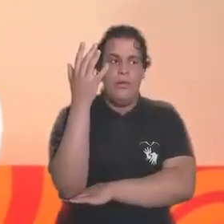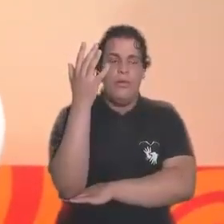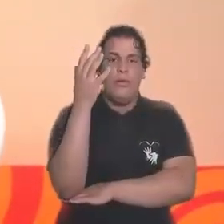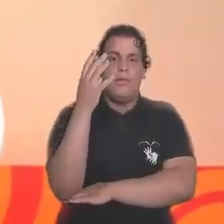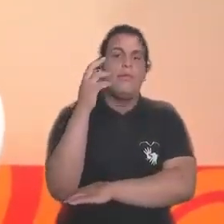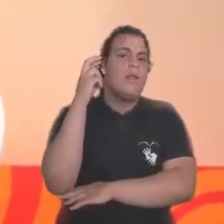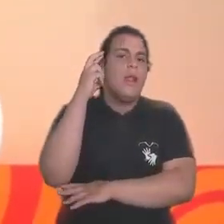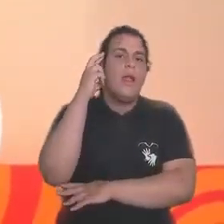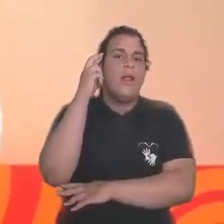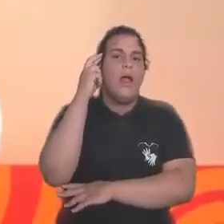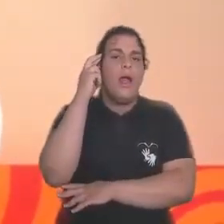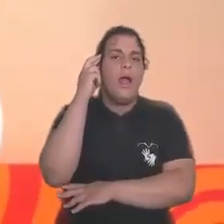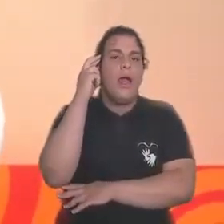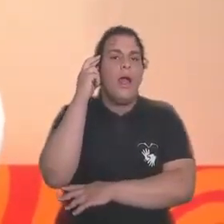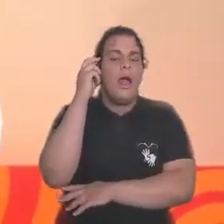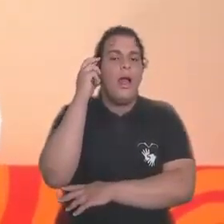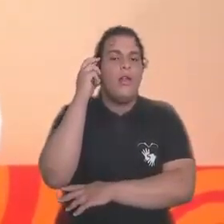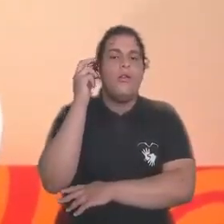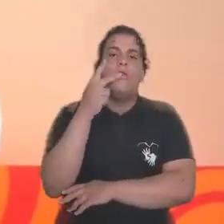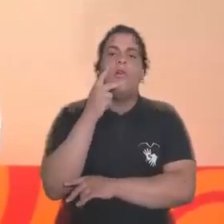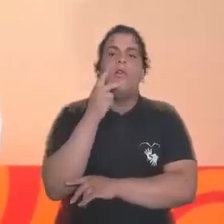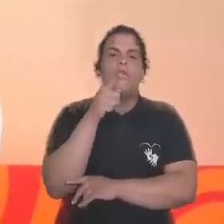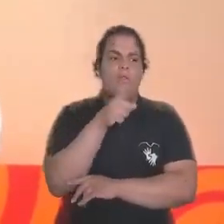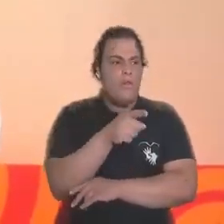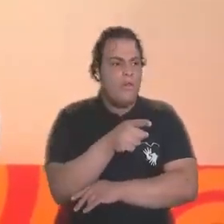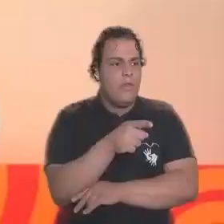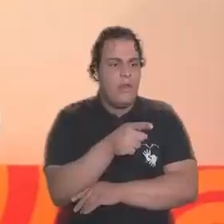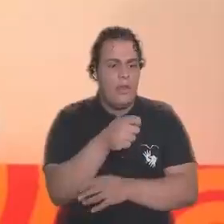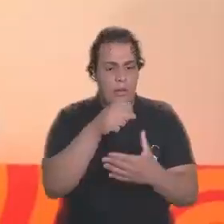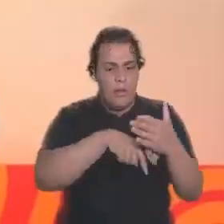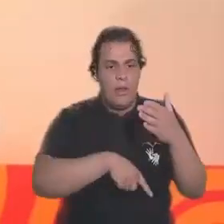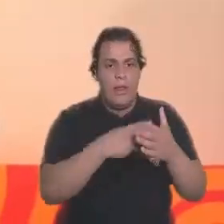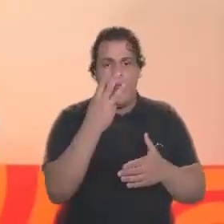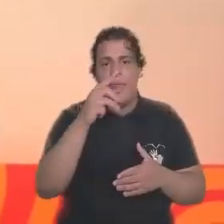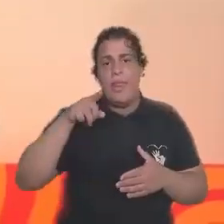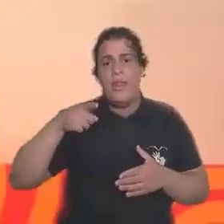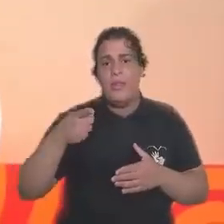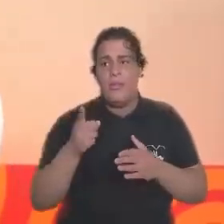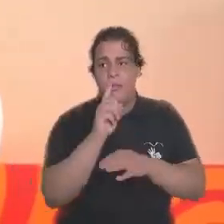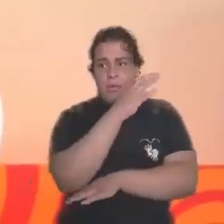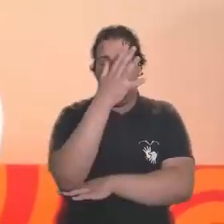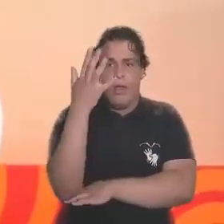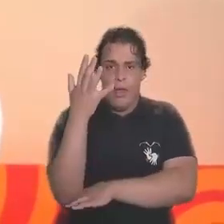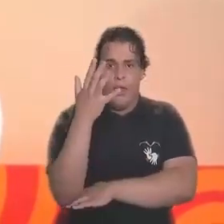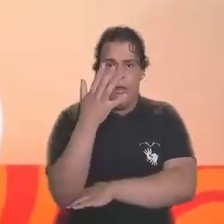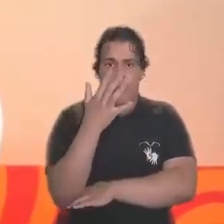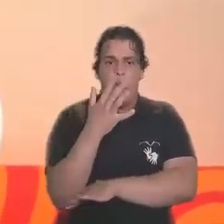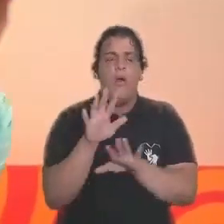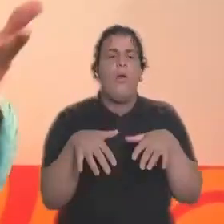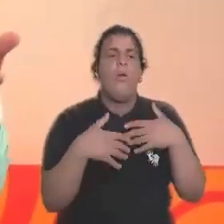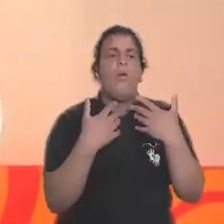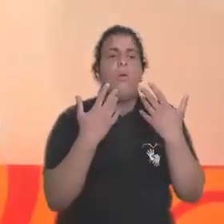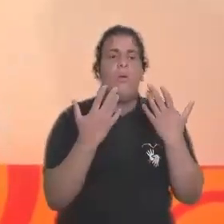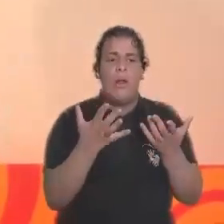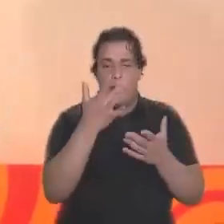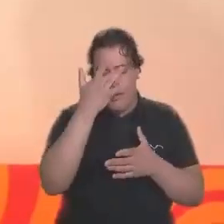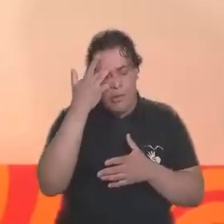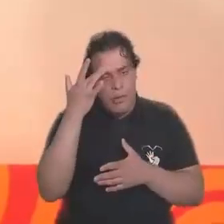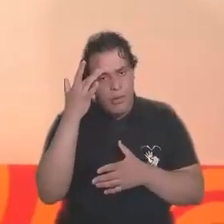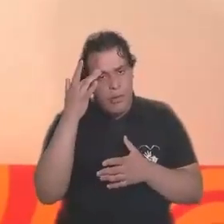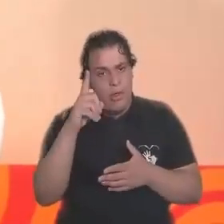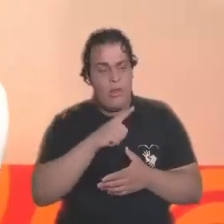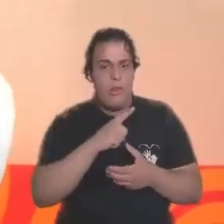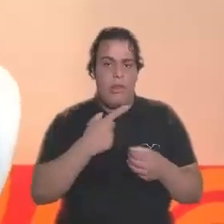Rafael, você está falando em plantar 3.000 árvores? É muita coisa. Eu peguei e falei, quantos habitantes tem Araxá? 120 mil. Eu falei, se cada um plantar